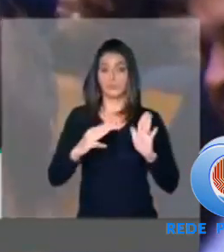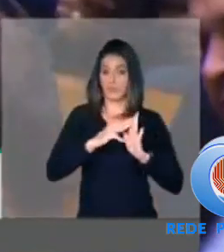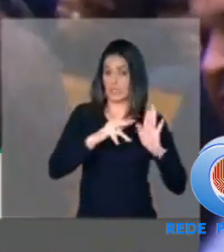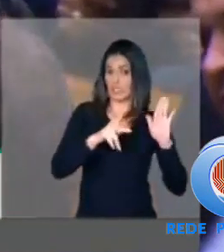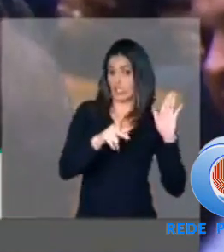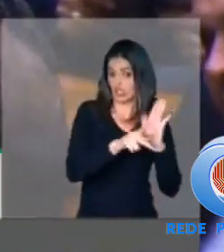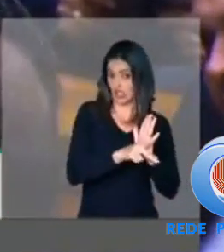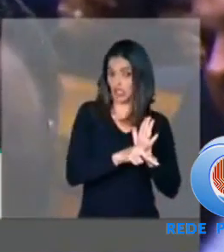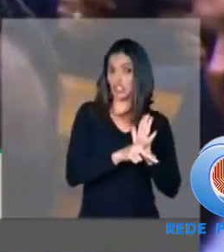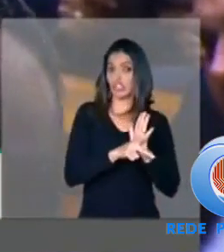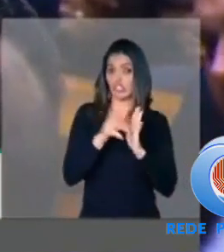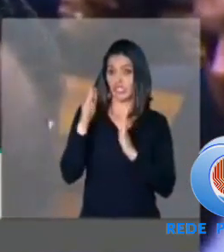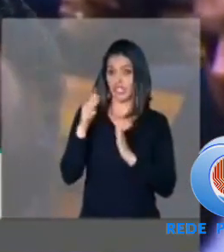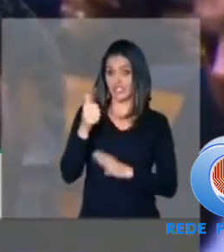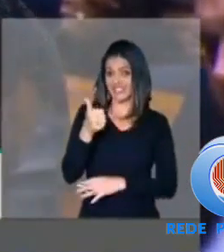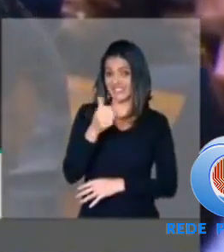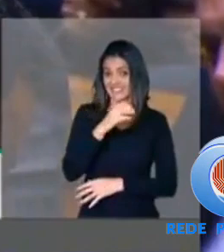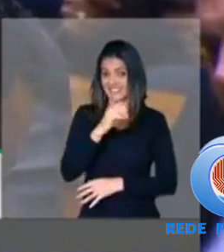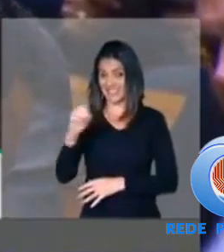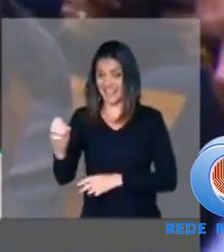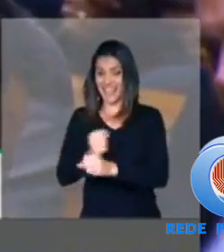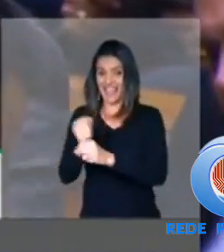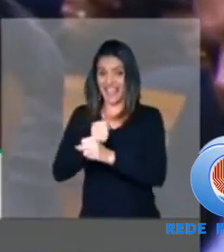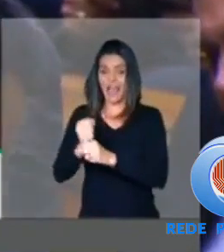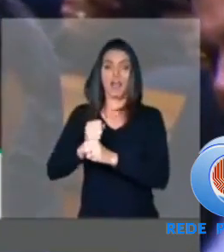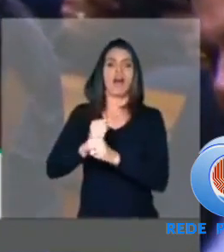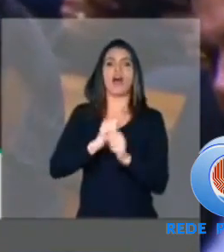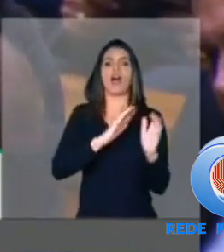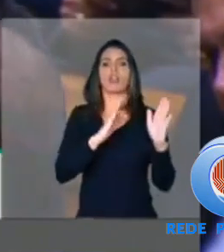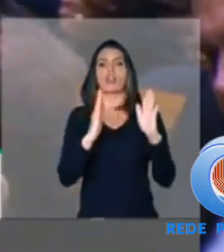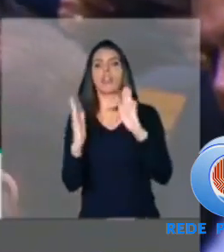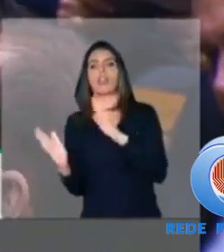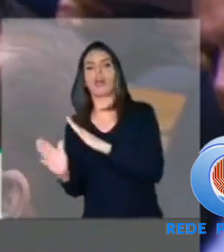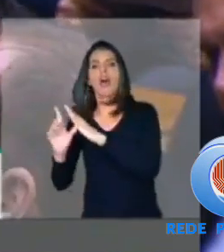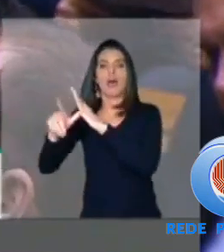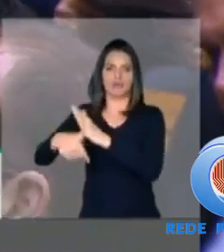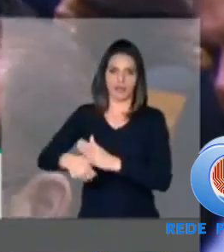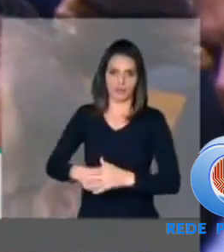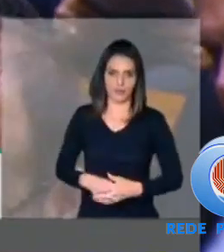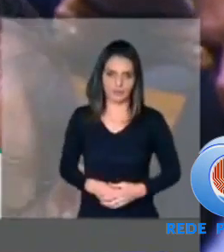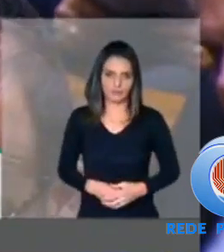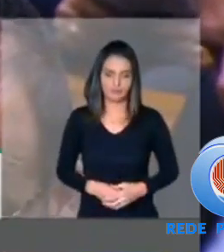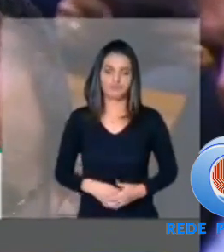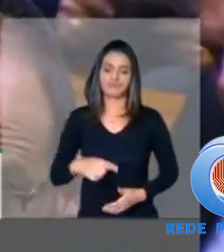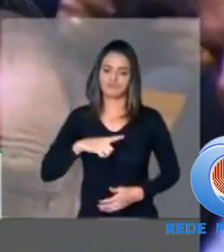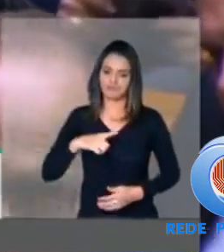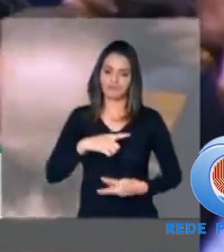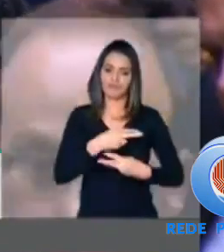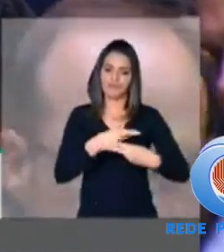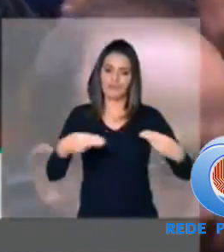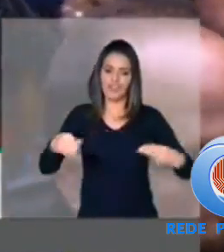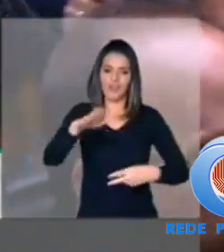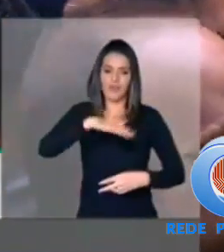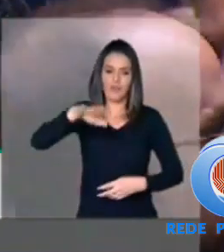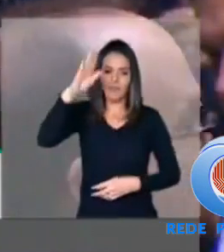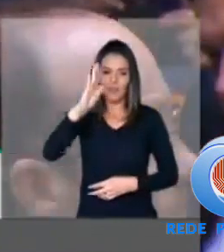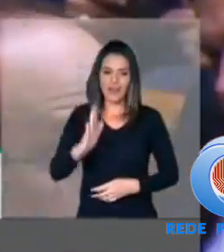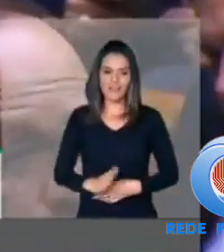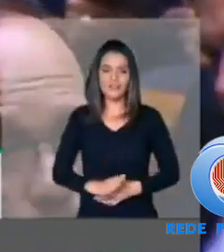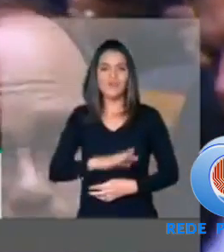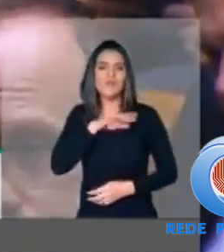provisória chega com mais de 100 anos de atraso. Coisas que tornaram o Brasil um ambiente hostil